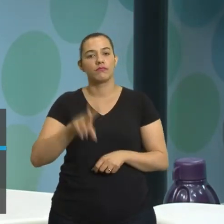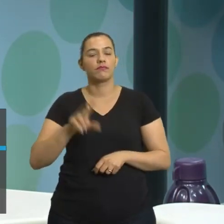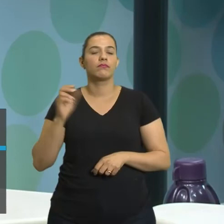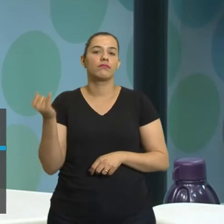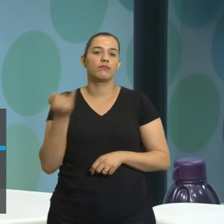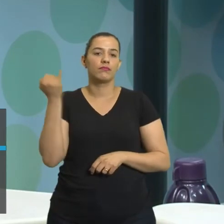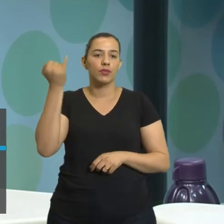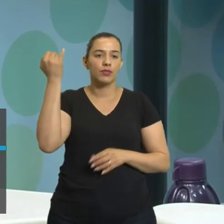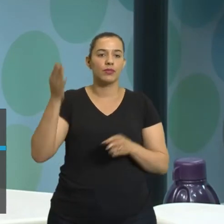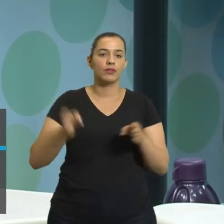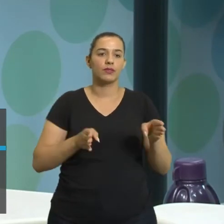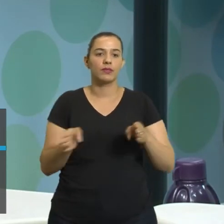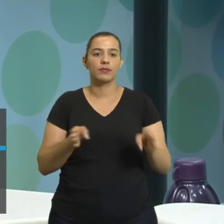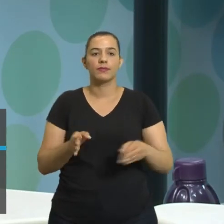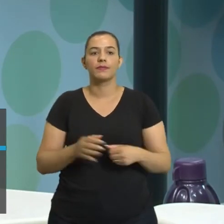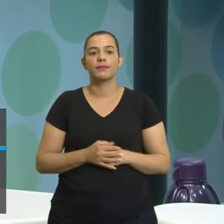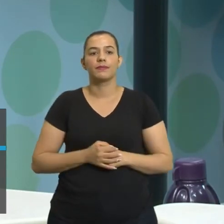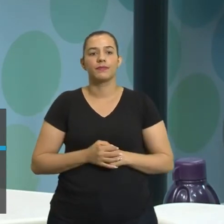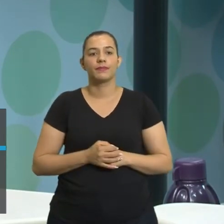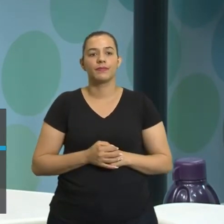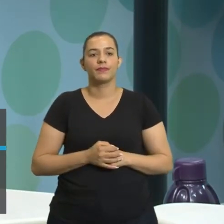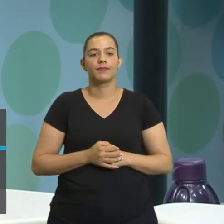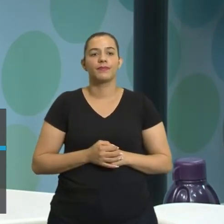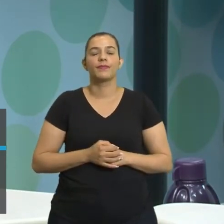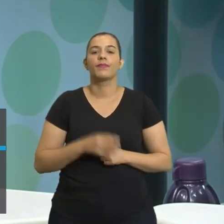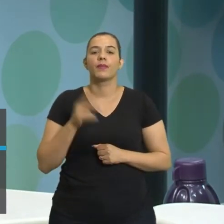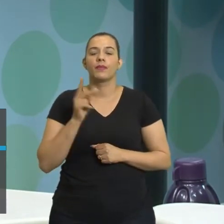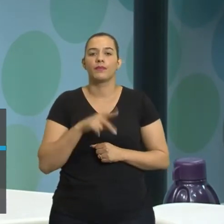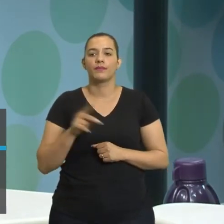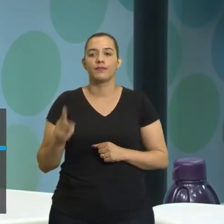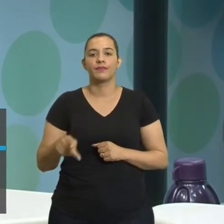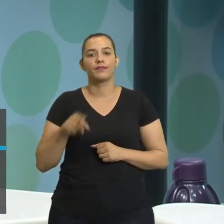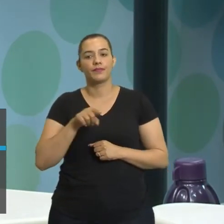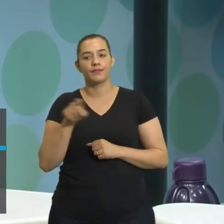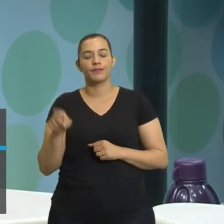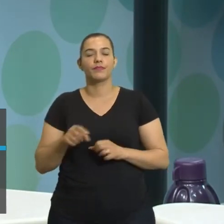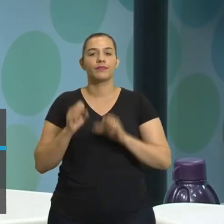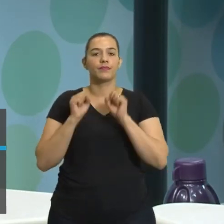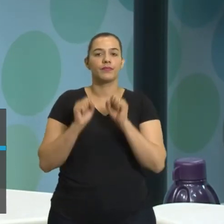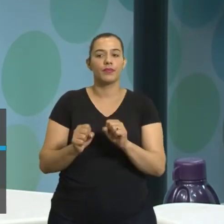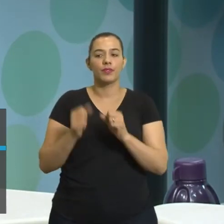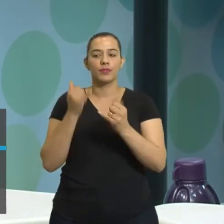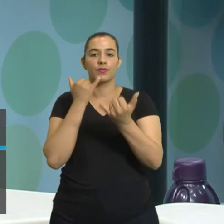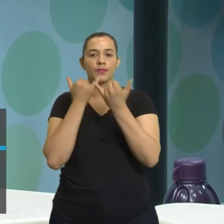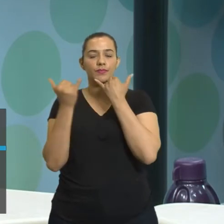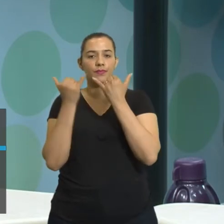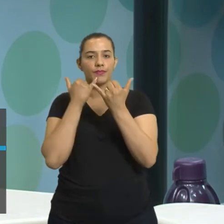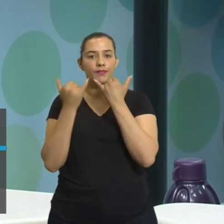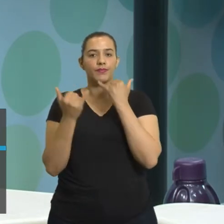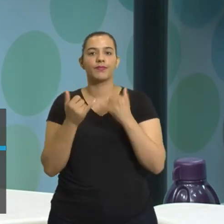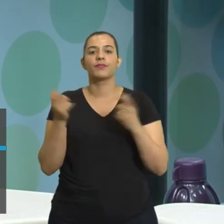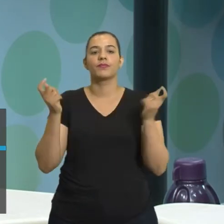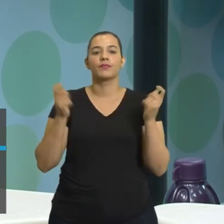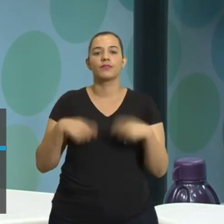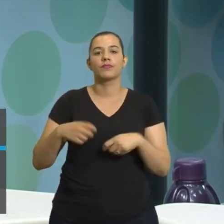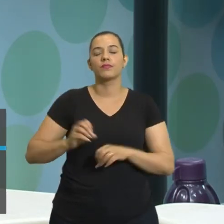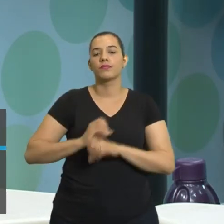nesse momento. O professor, ele deve trazer informações, então,